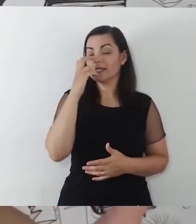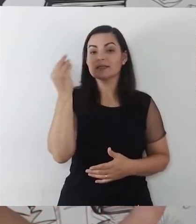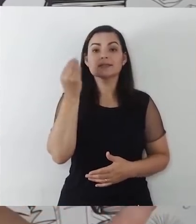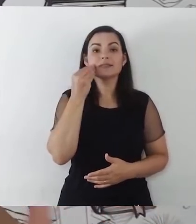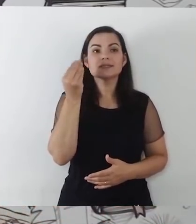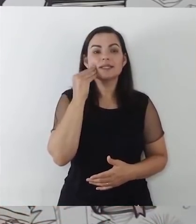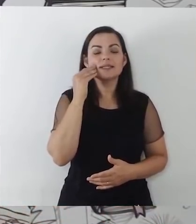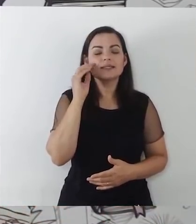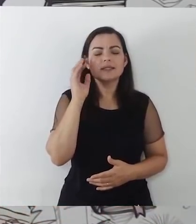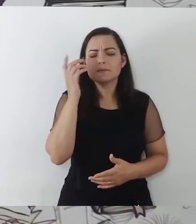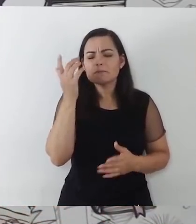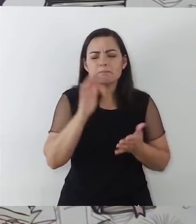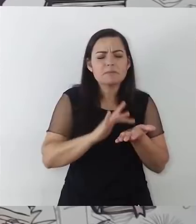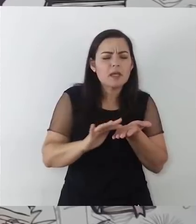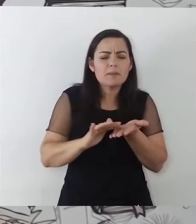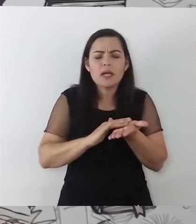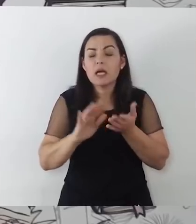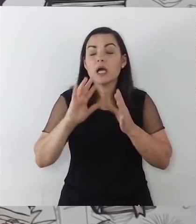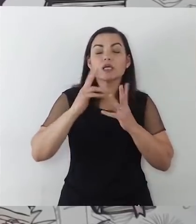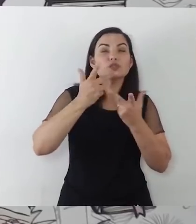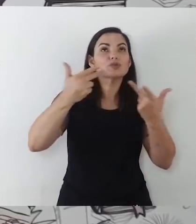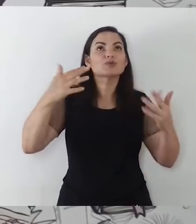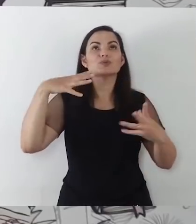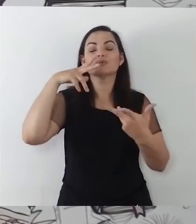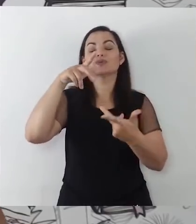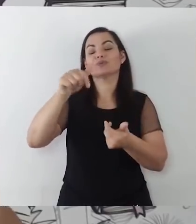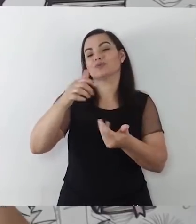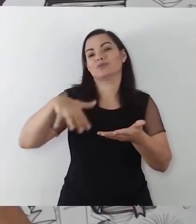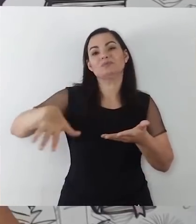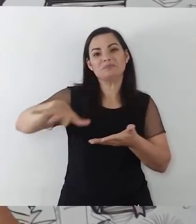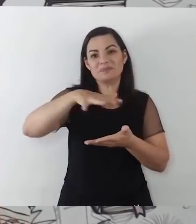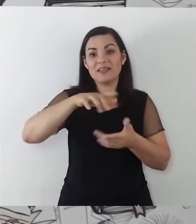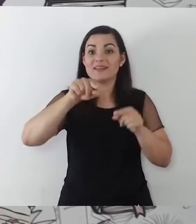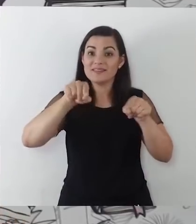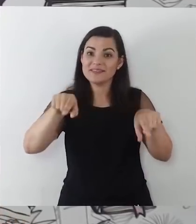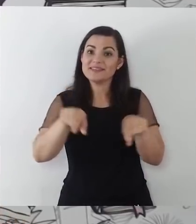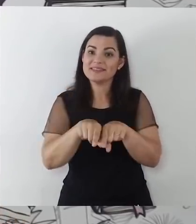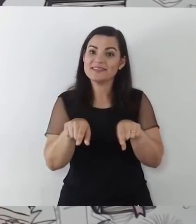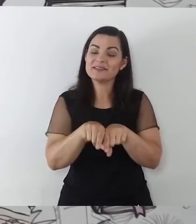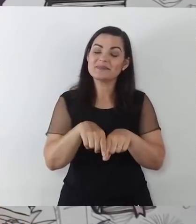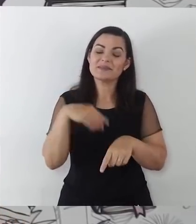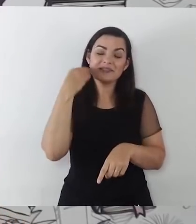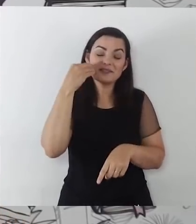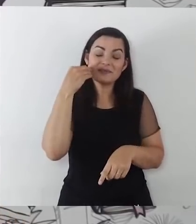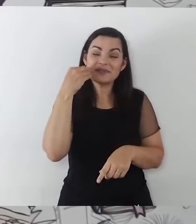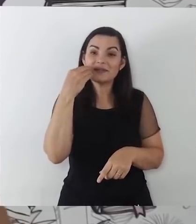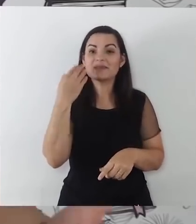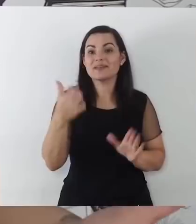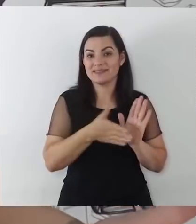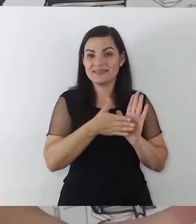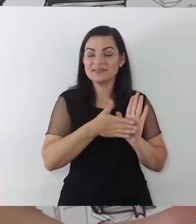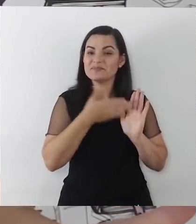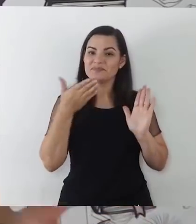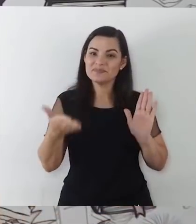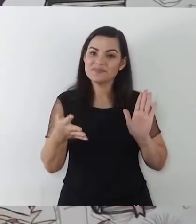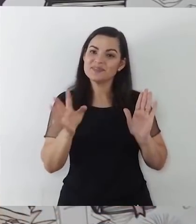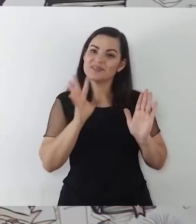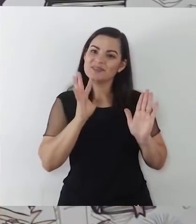um impacto para quem enxerga um pouco, ainda anda sozinha, ter que aprender a andar com a bengala. Aquilo